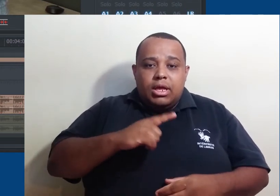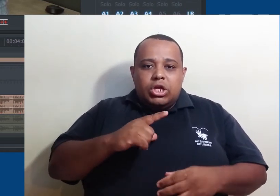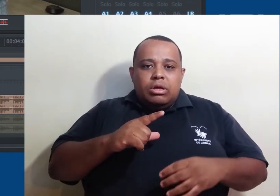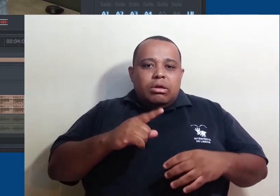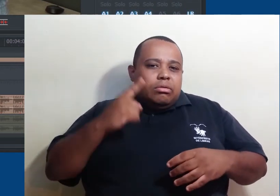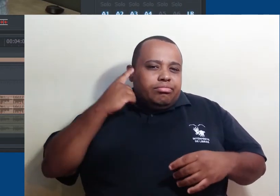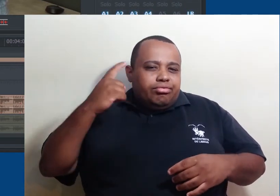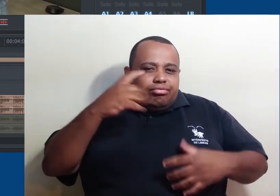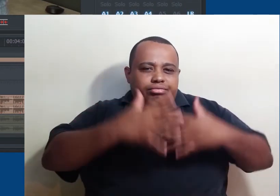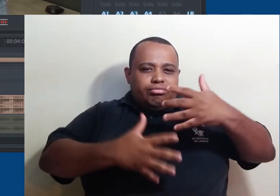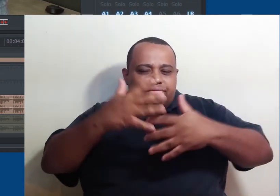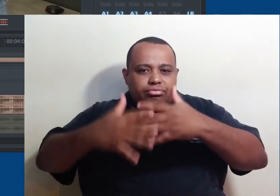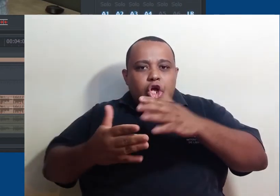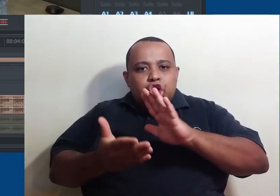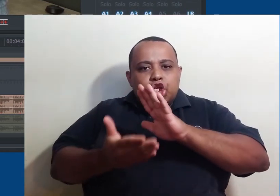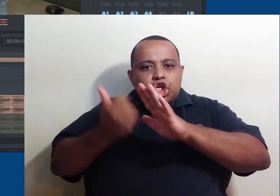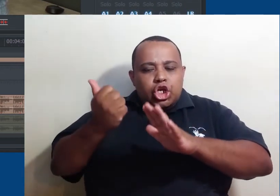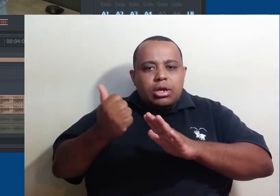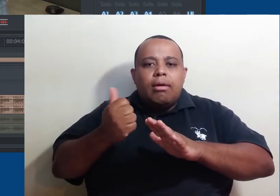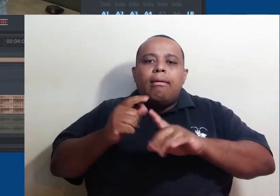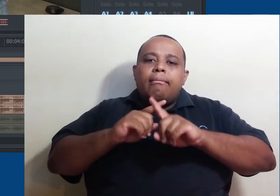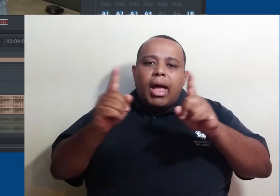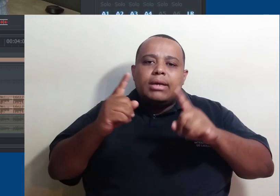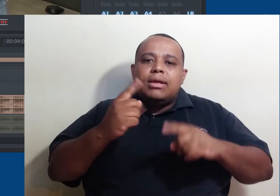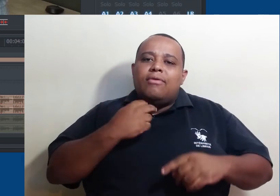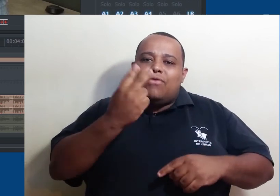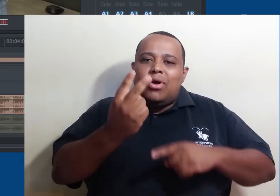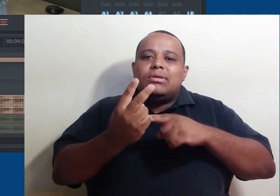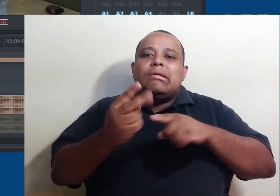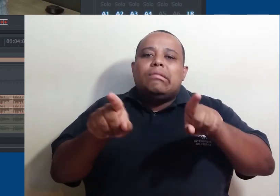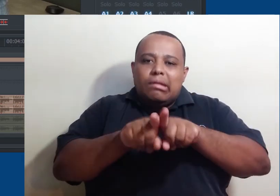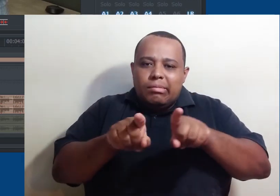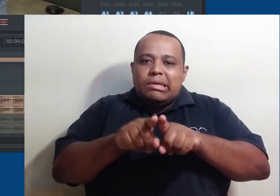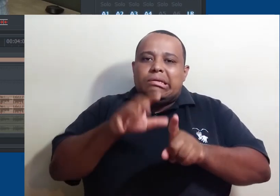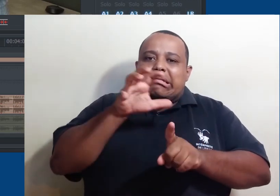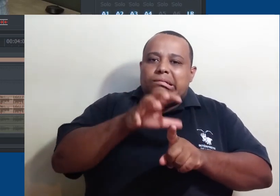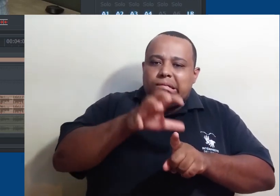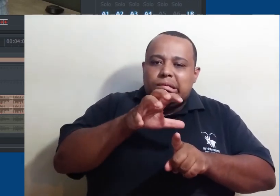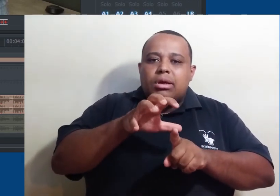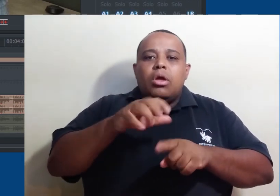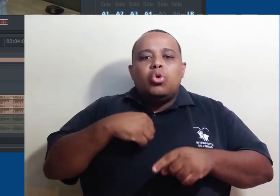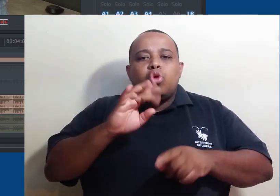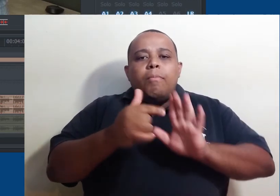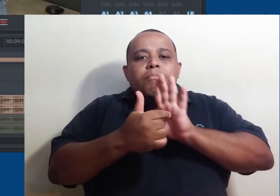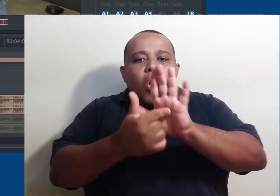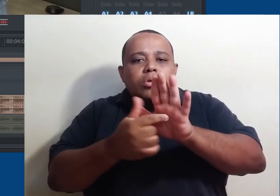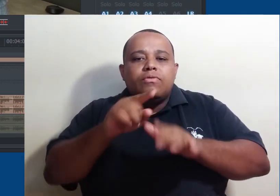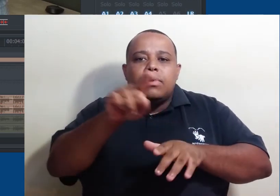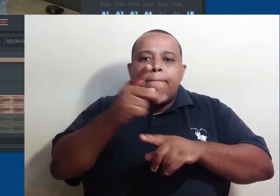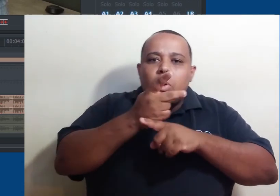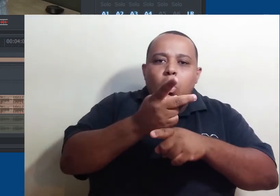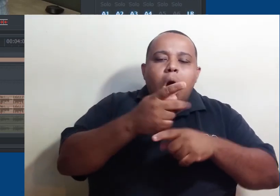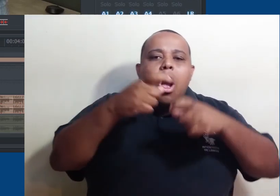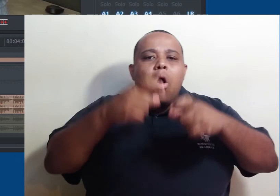deixa um pouco mais robótica. Isso porque eu coloquei aqui no máximo também, tá, gente? Então, só estou mostrando o efeito para vocês saberem aonde procurar quando